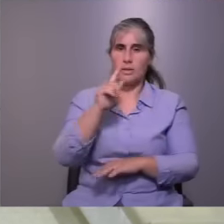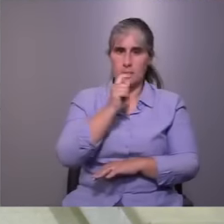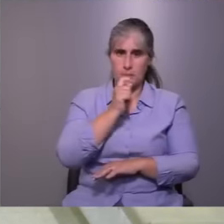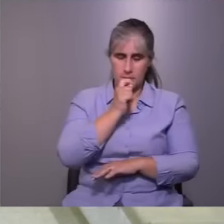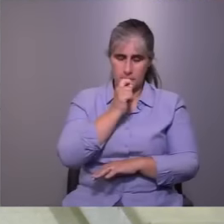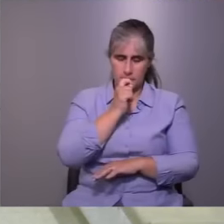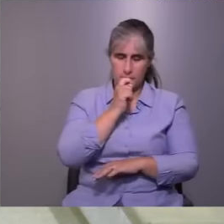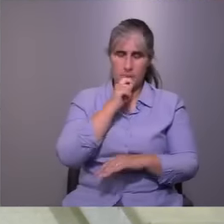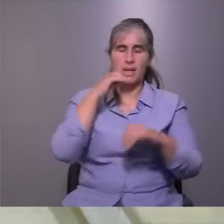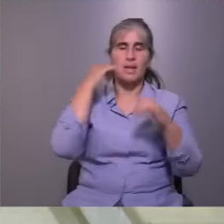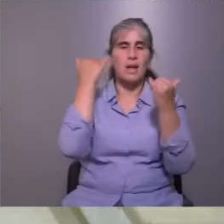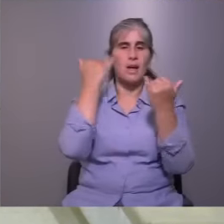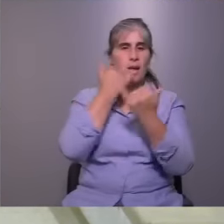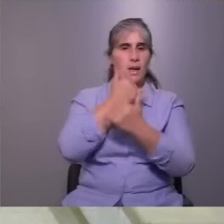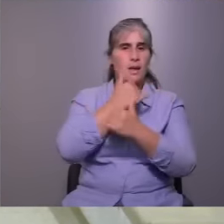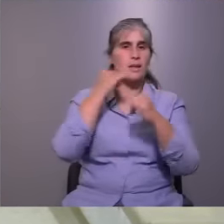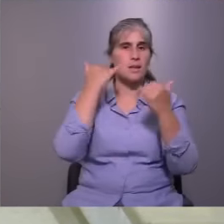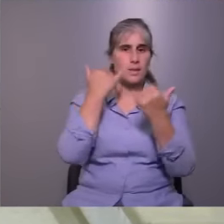Aleluia.